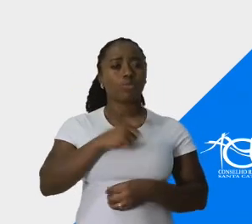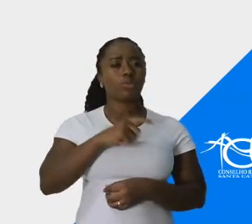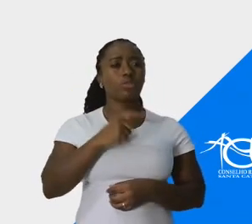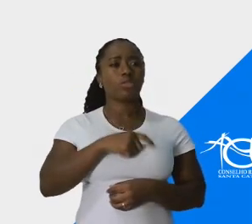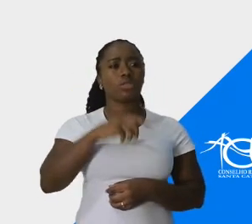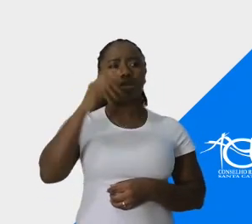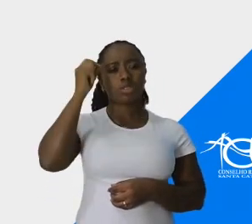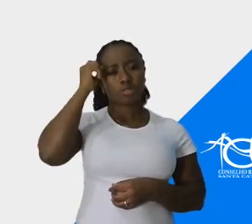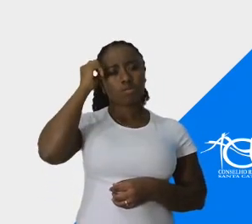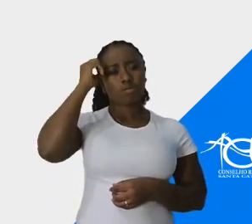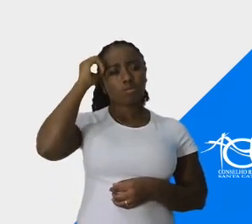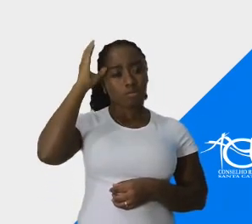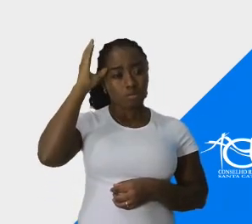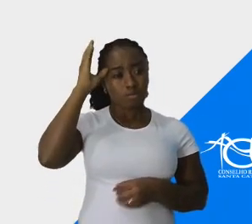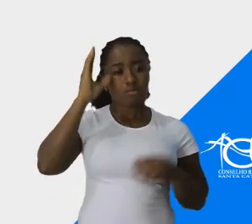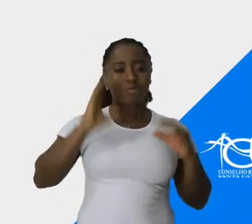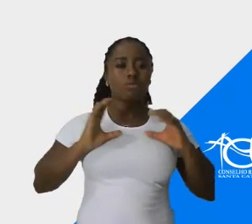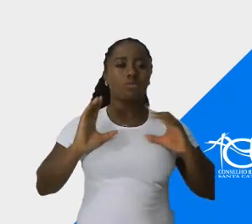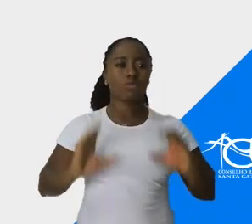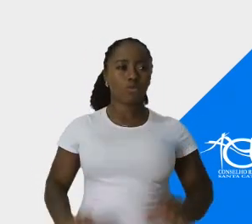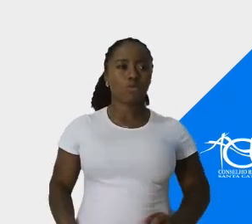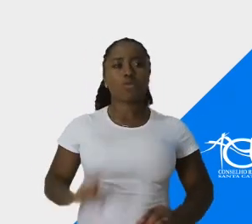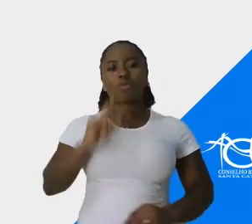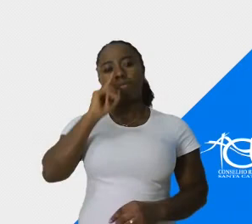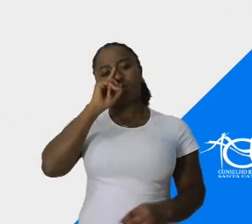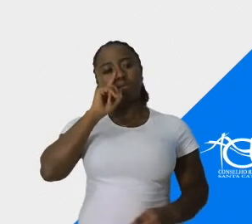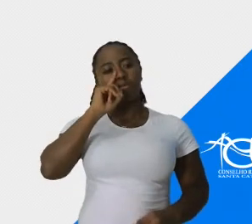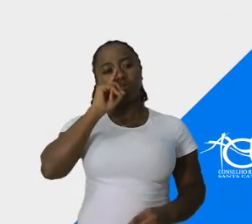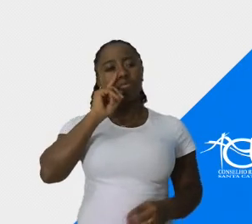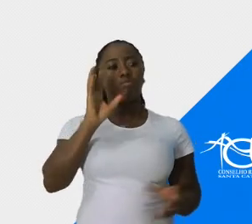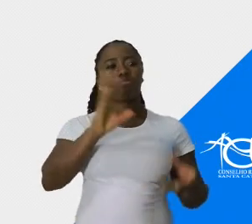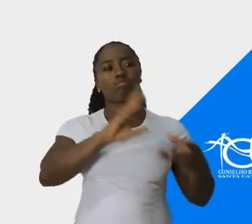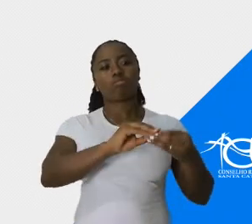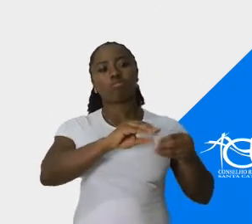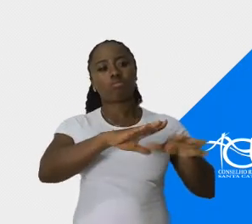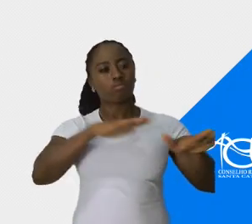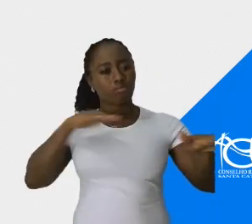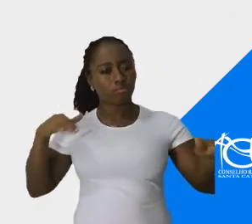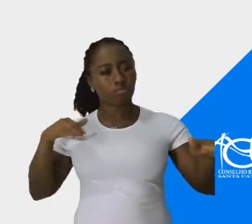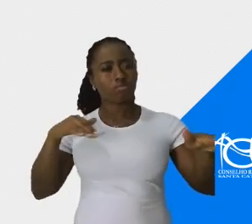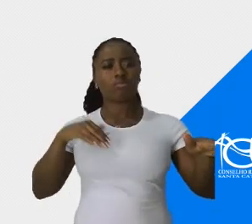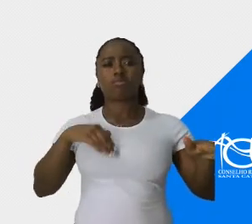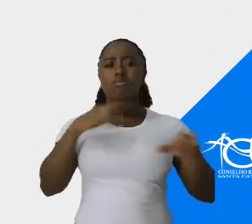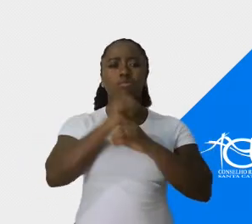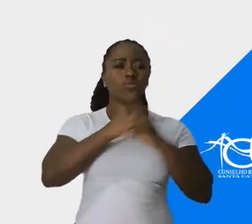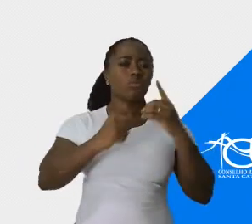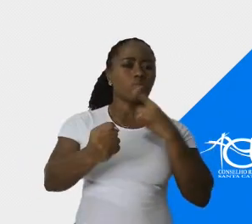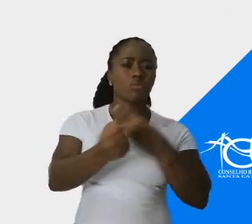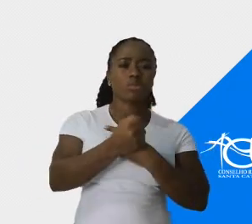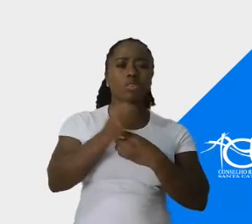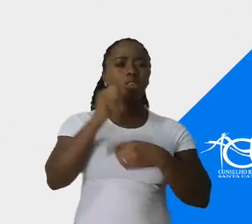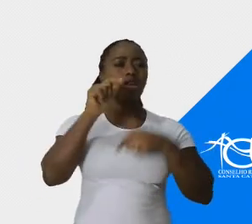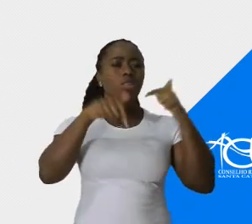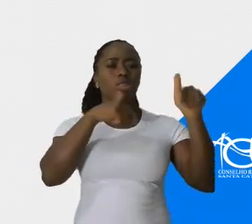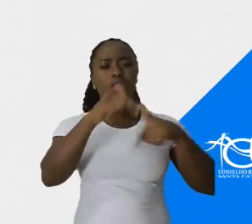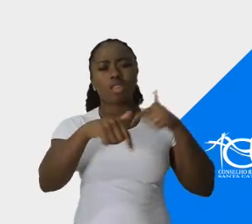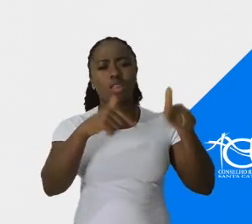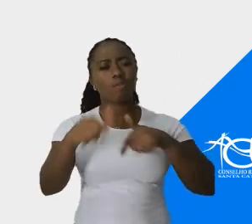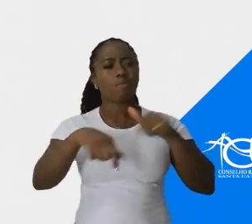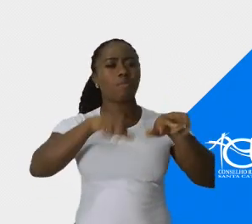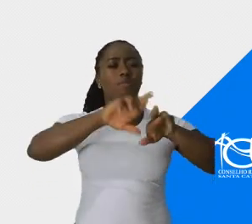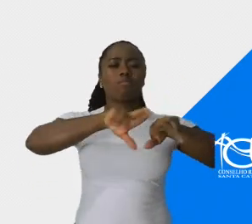somente em relação ao trânsito. Em relação à sociedade, em relação ao trabalho, em relação a outros eventos da vida, dimensões da vida. Nós já temos